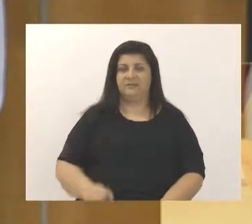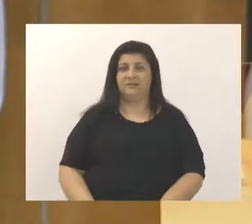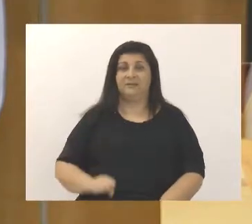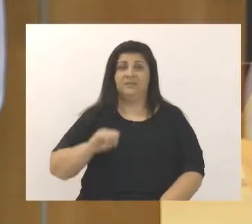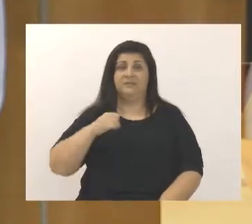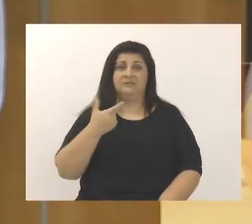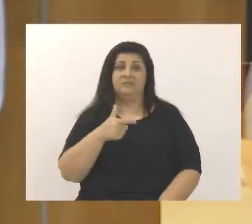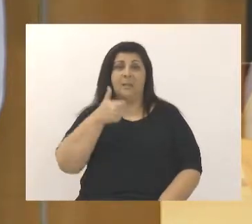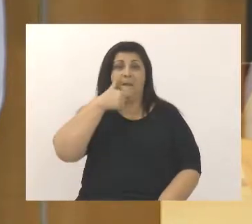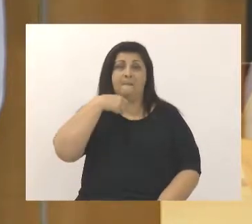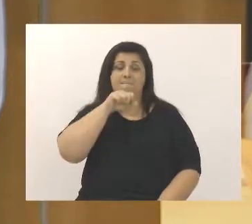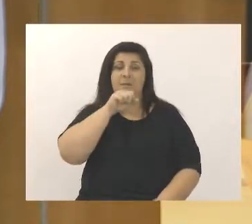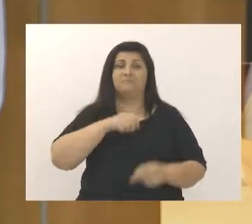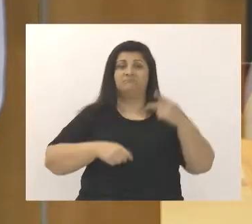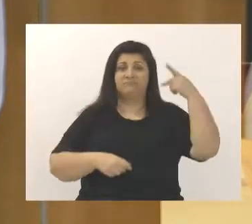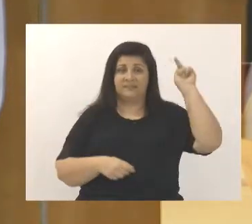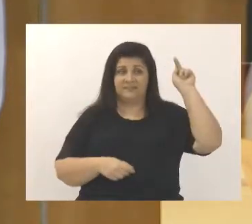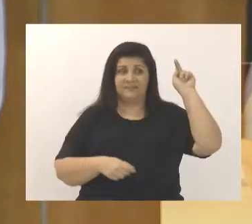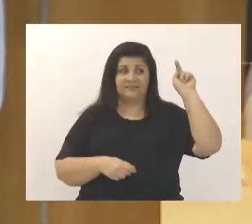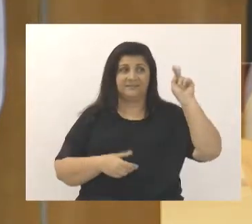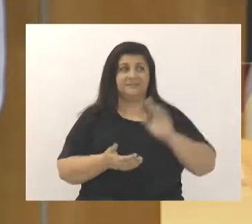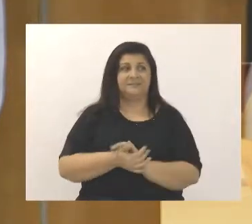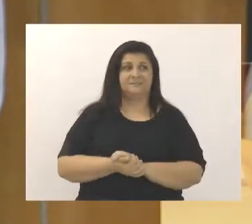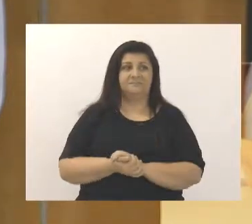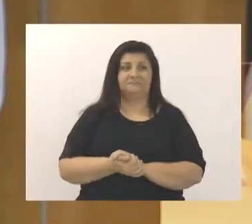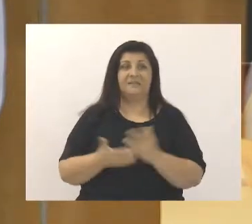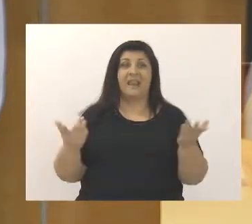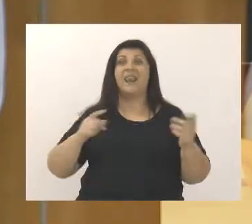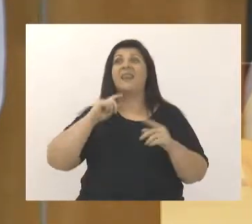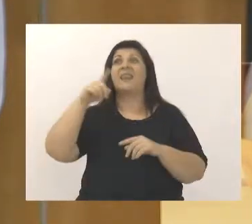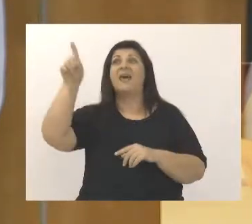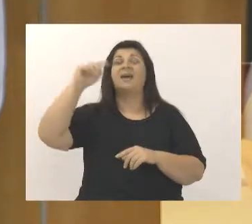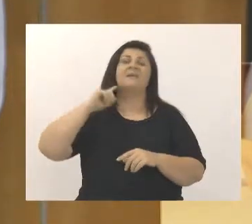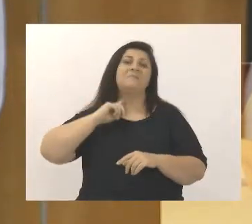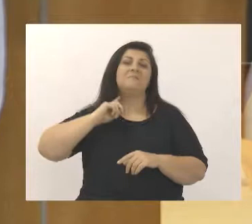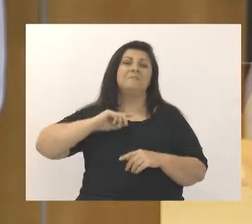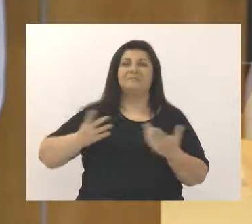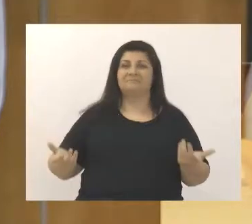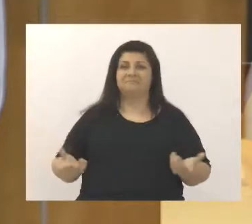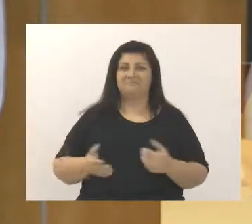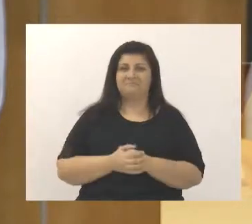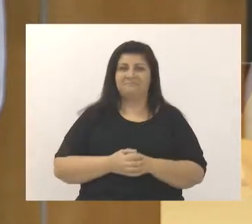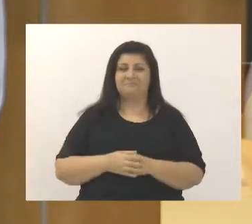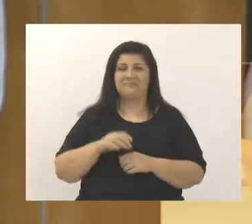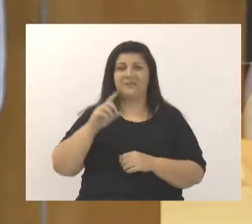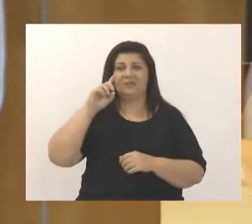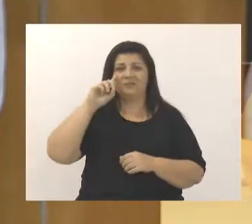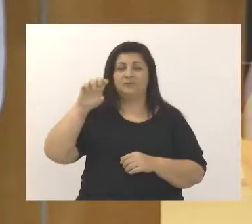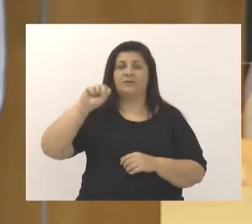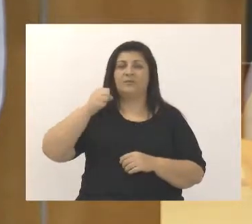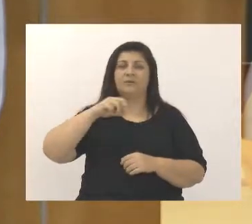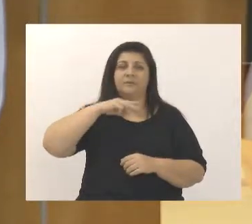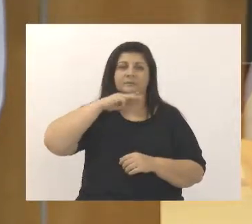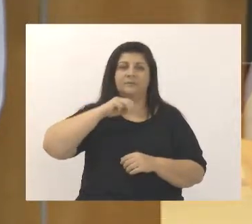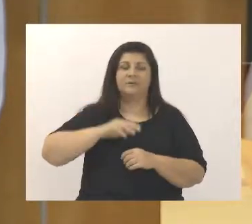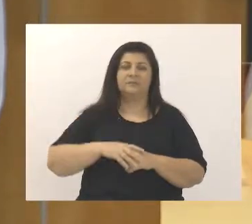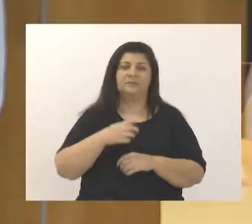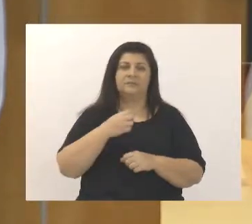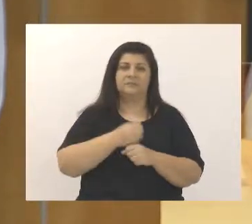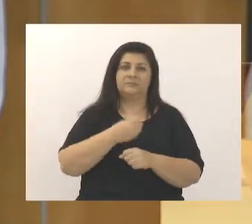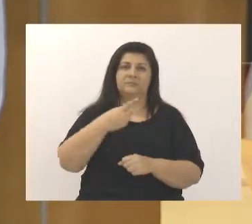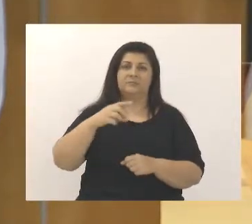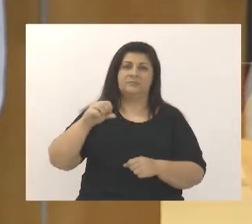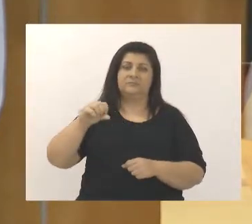mãe pôr eu no mundo, lá em Minas Gerais, em Cristina, no dia 8 de março de 1953, eu também não